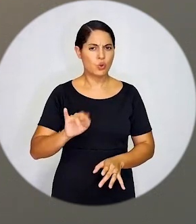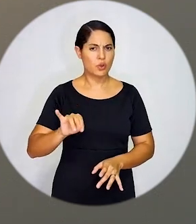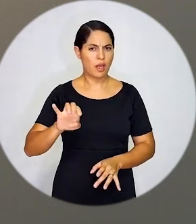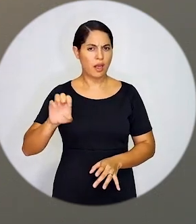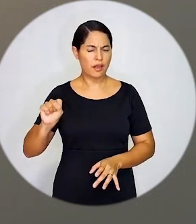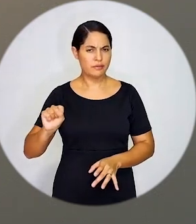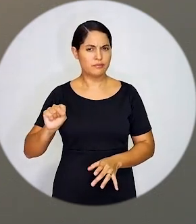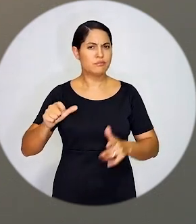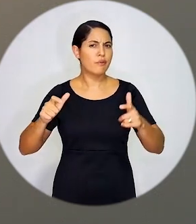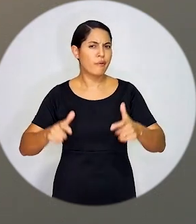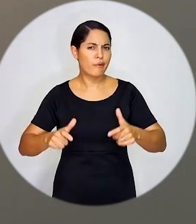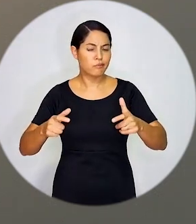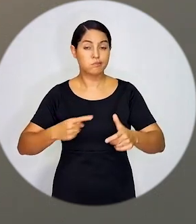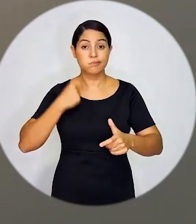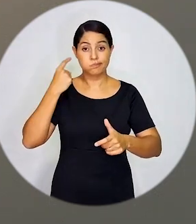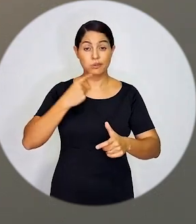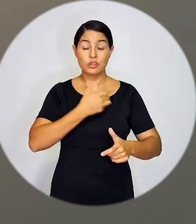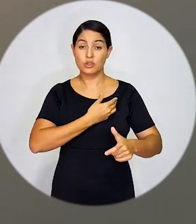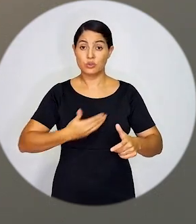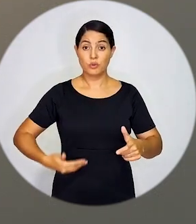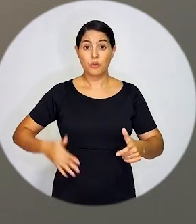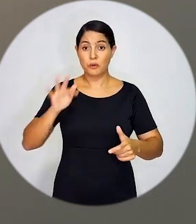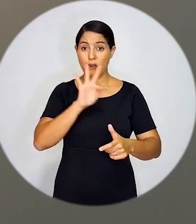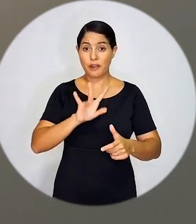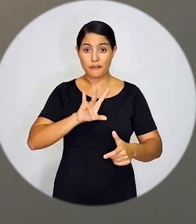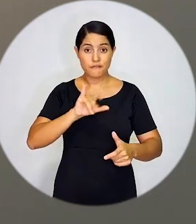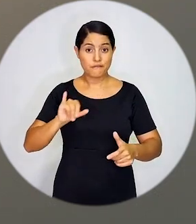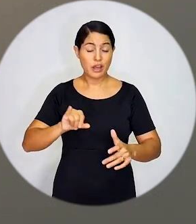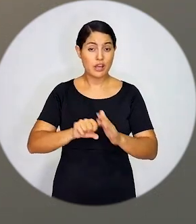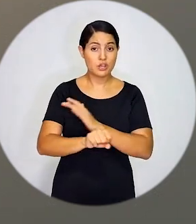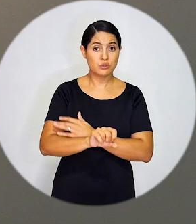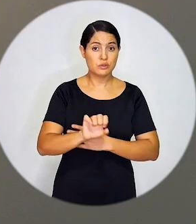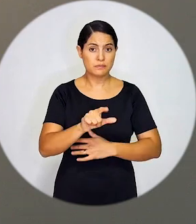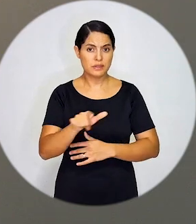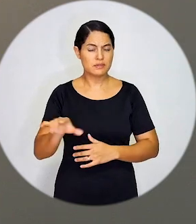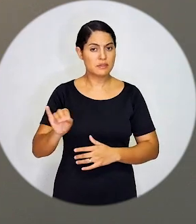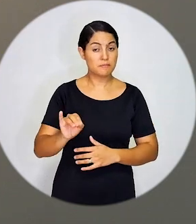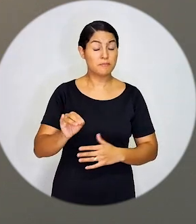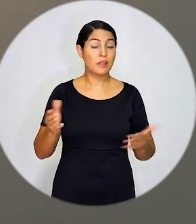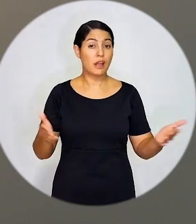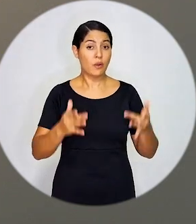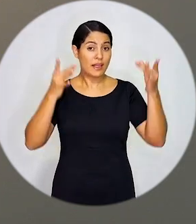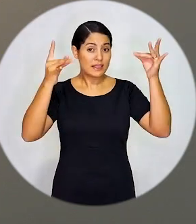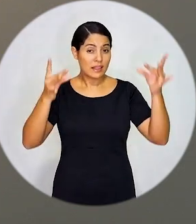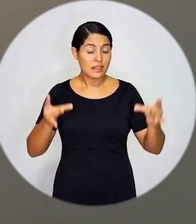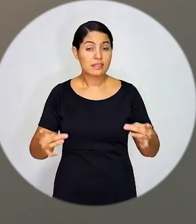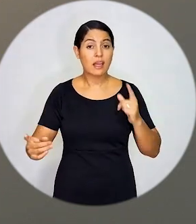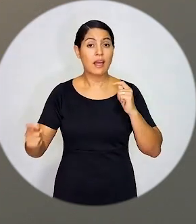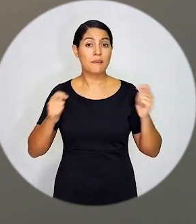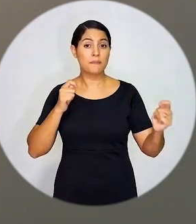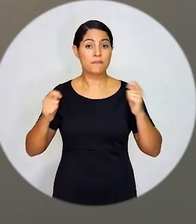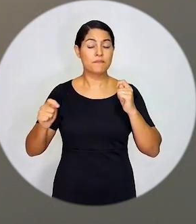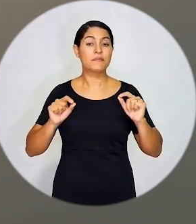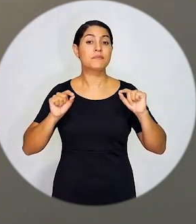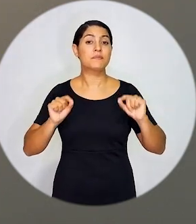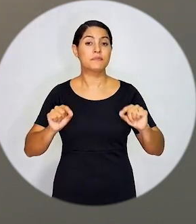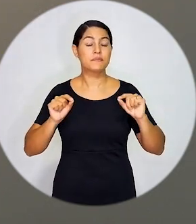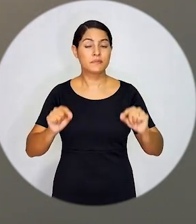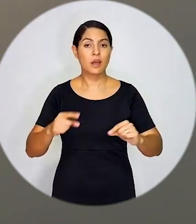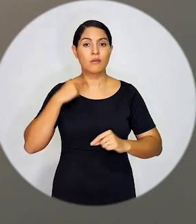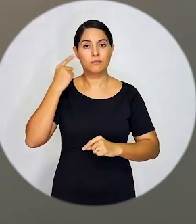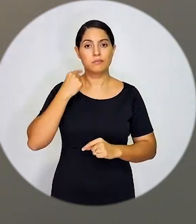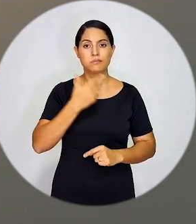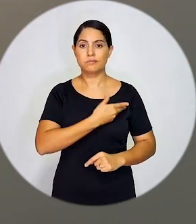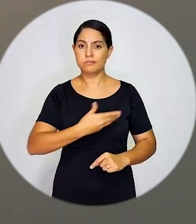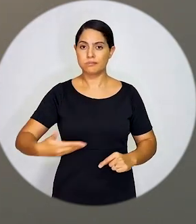os honorários advocatícios no âmbito da Advocacia Pública Federal. Quem traz os detalhes para a gente é a presidente